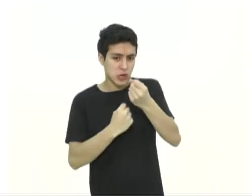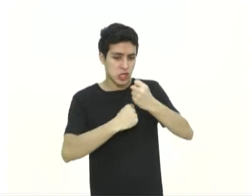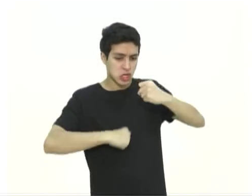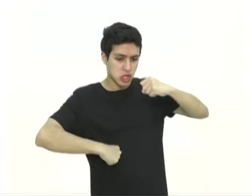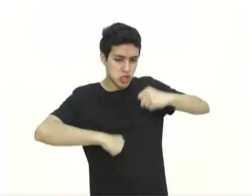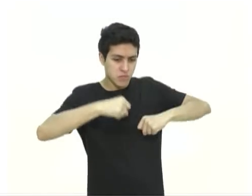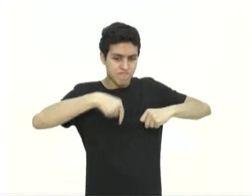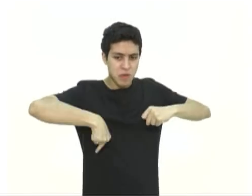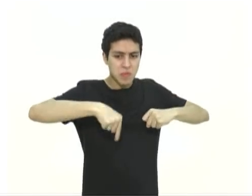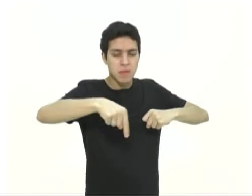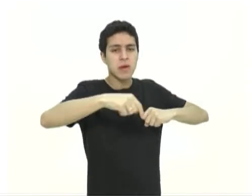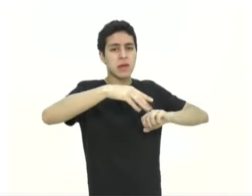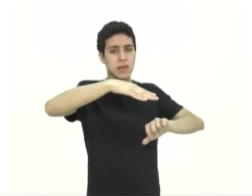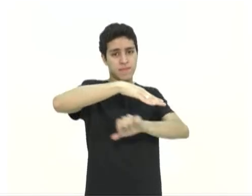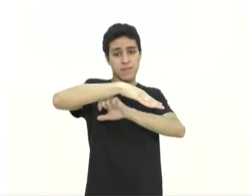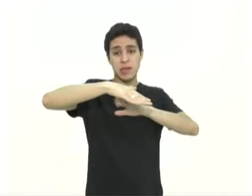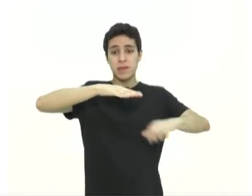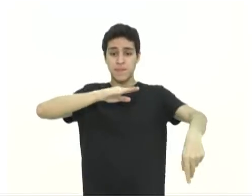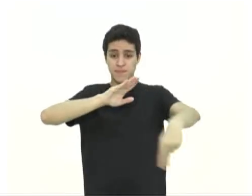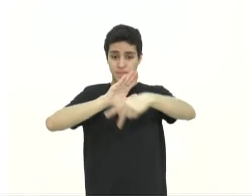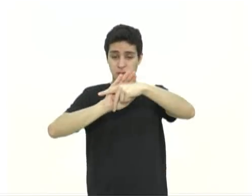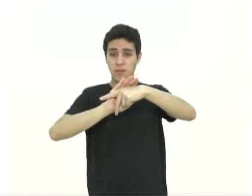as empresas europeias.